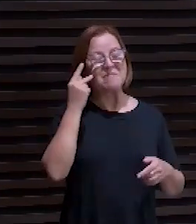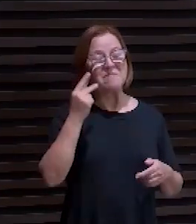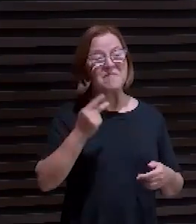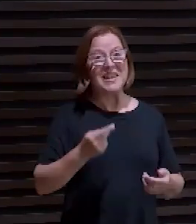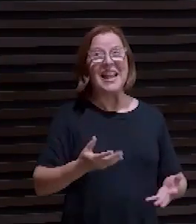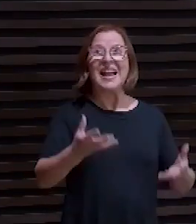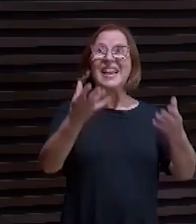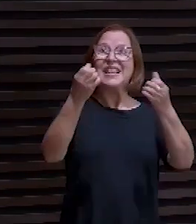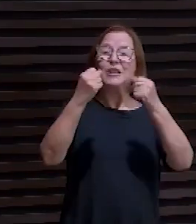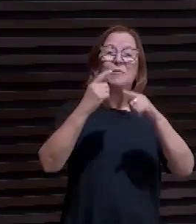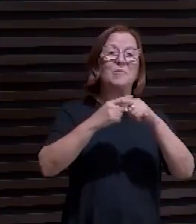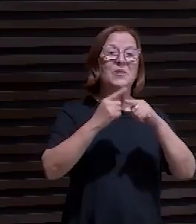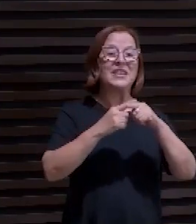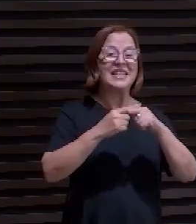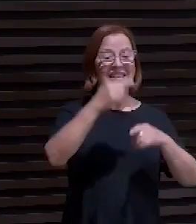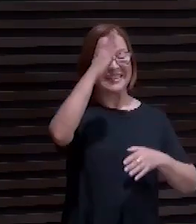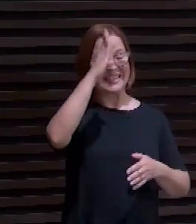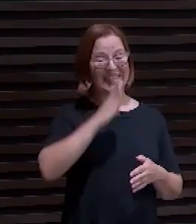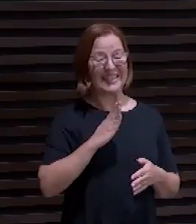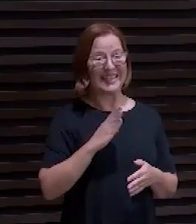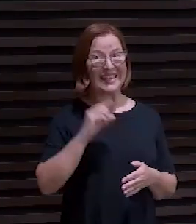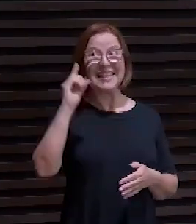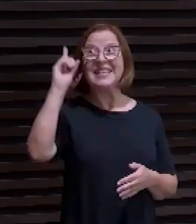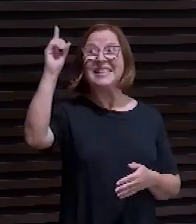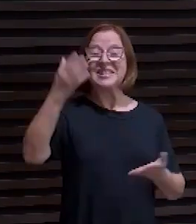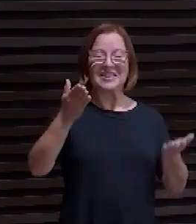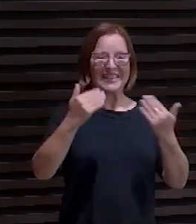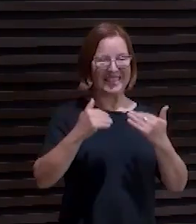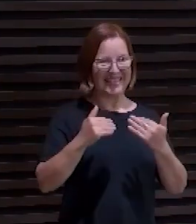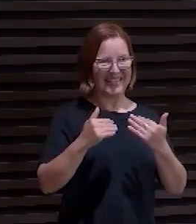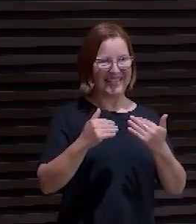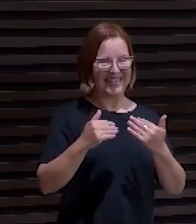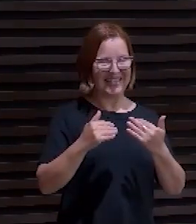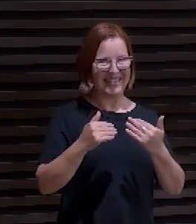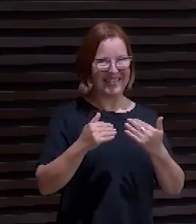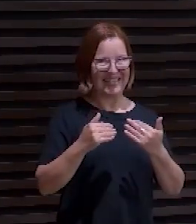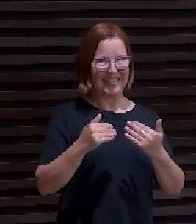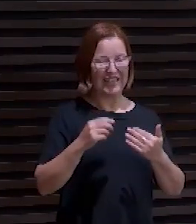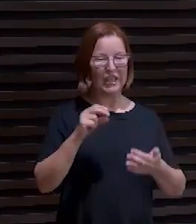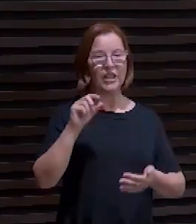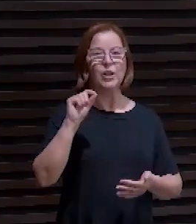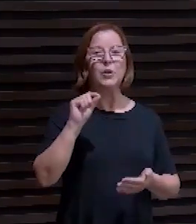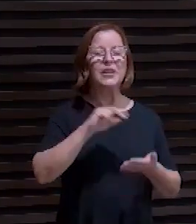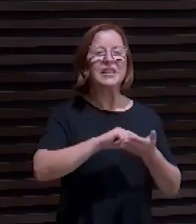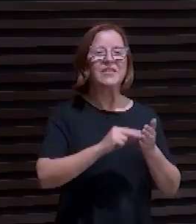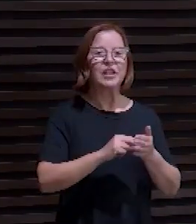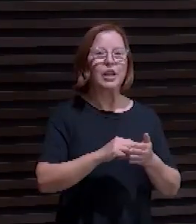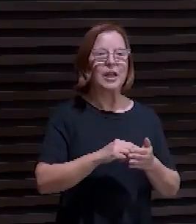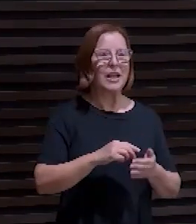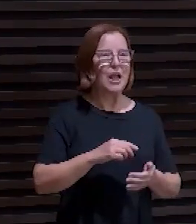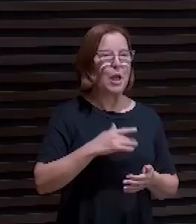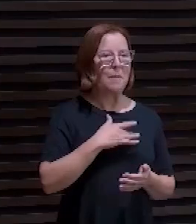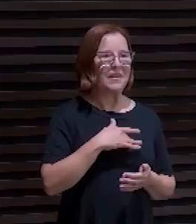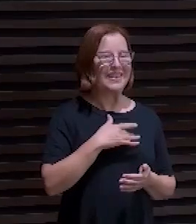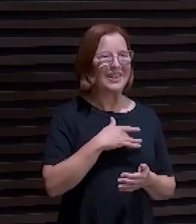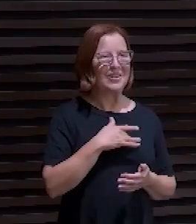dada. Receber misericórdia. O que é misericórdia? Dou-lhe uma?